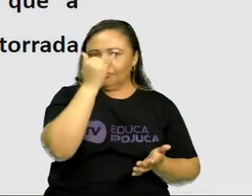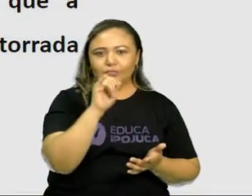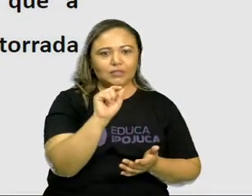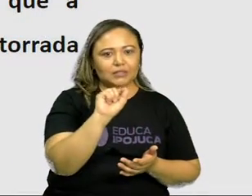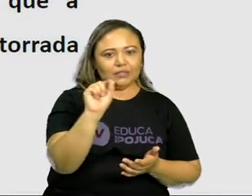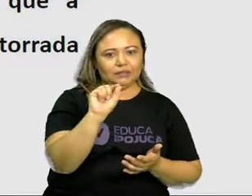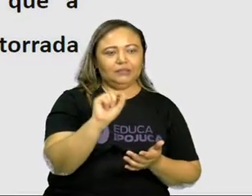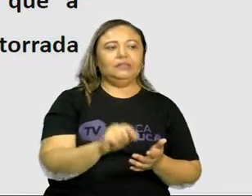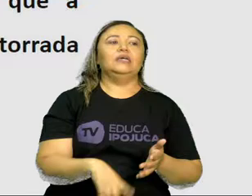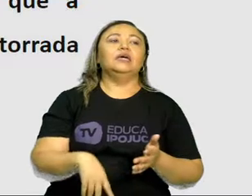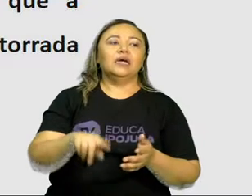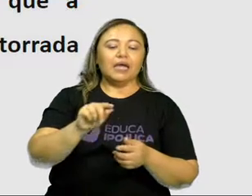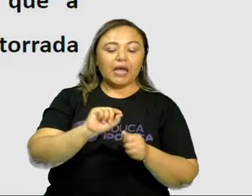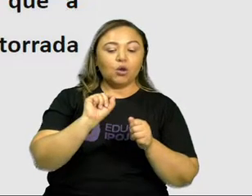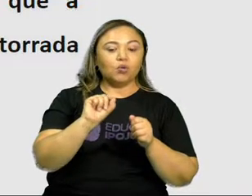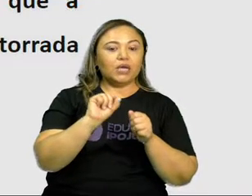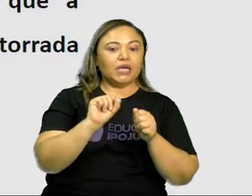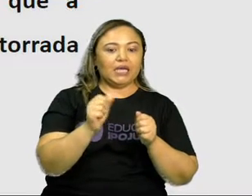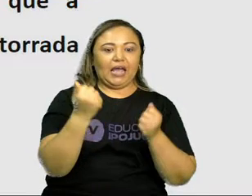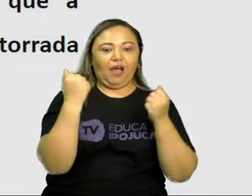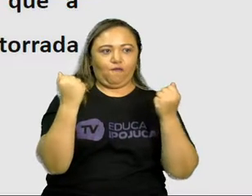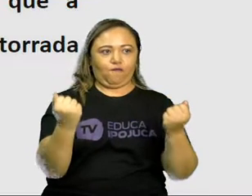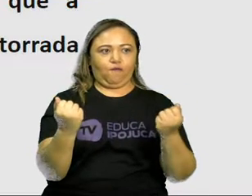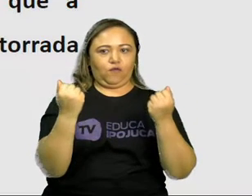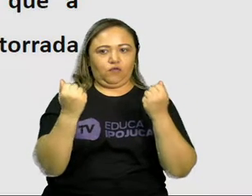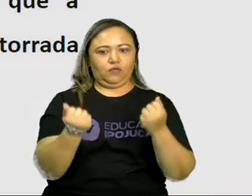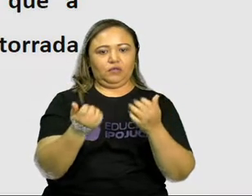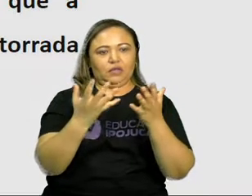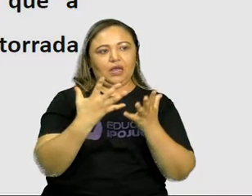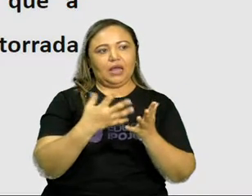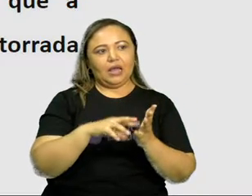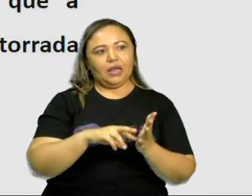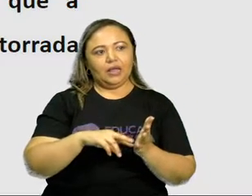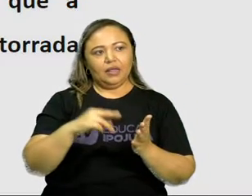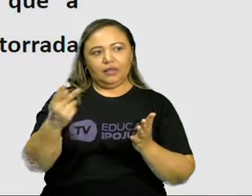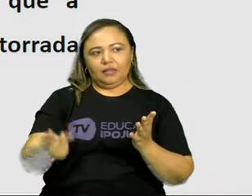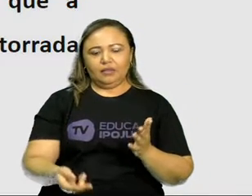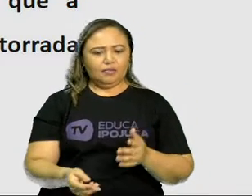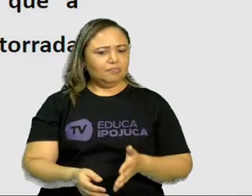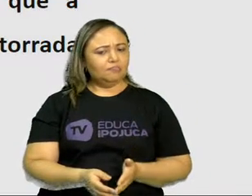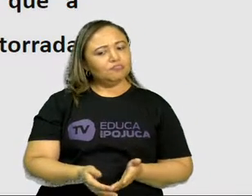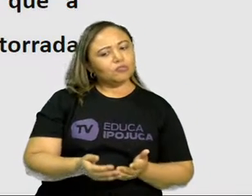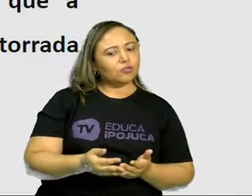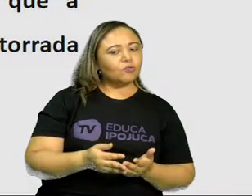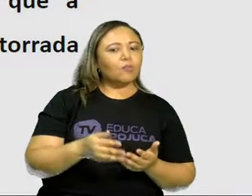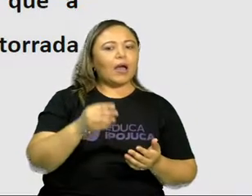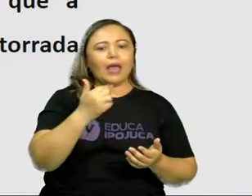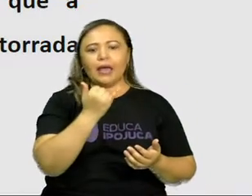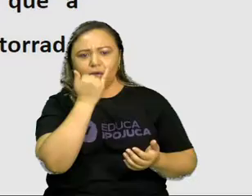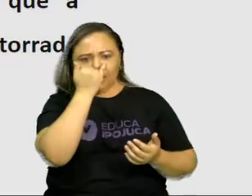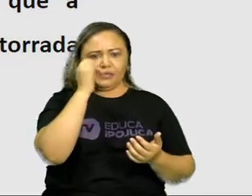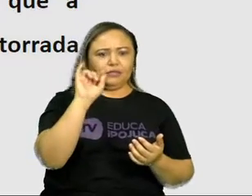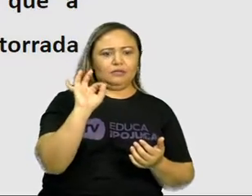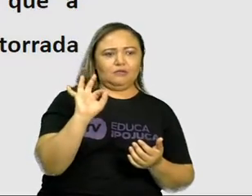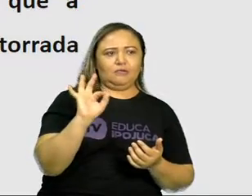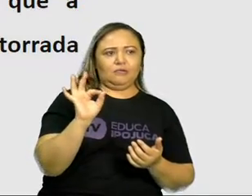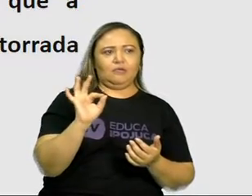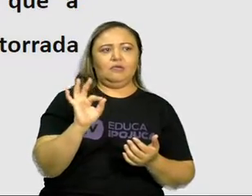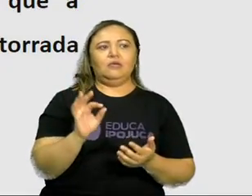destino, mas resultado da ação da força da gravidade. Então, não é apenas coincidência. Eu não estou falando de algo